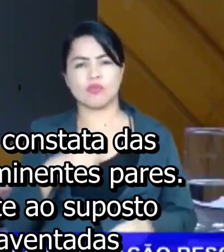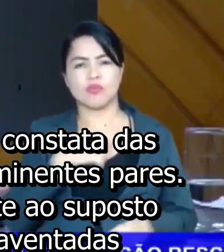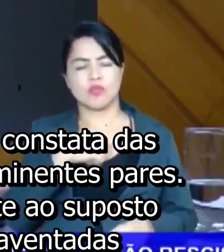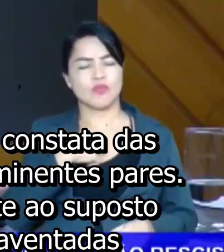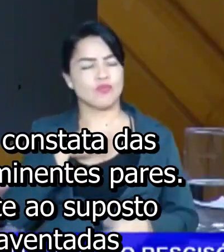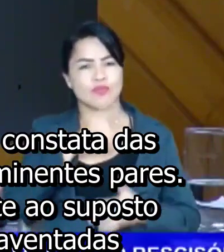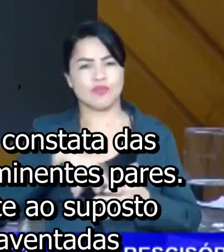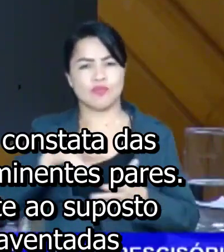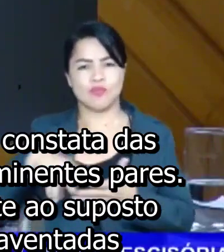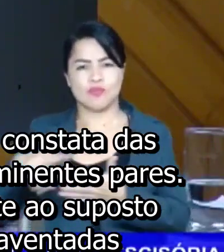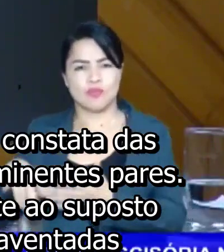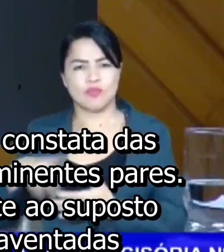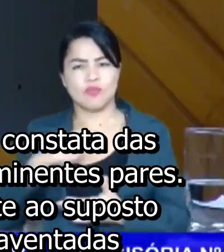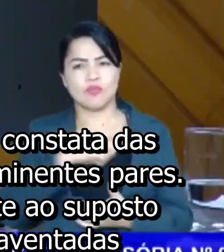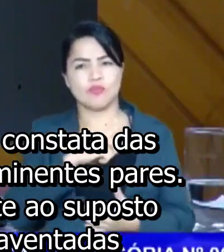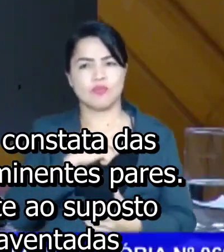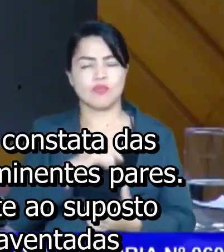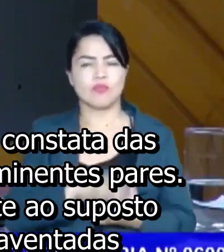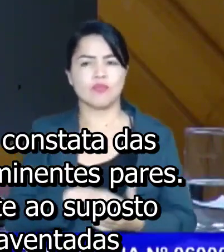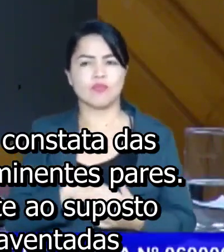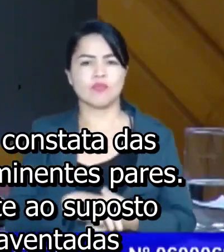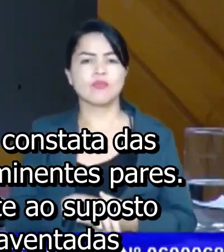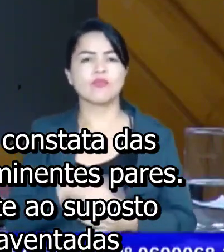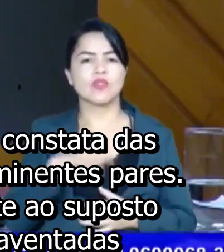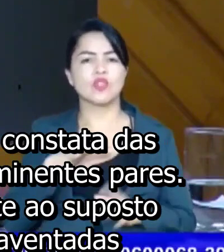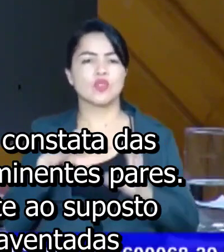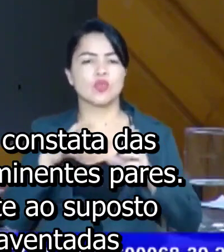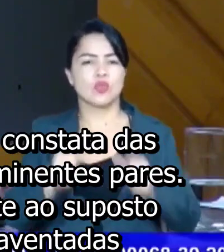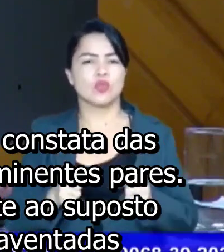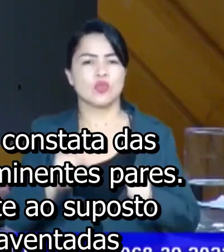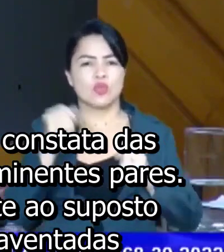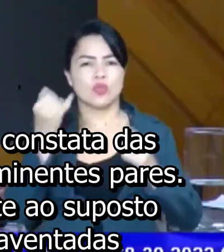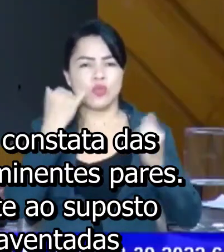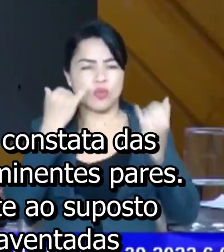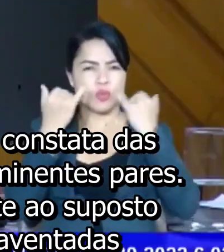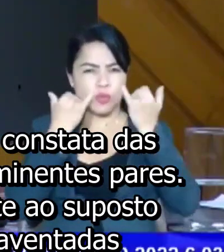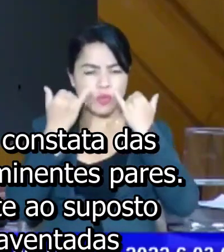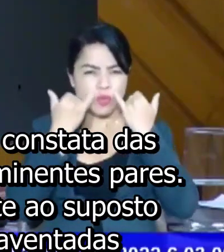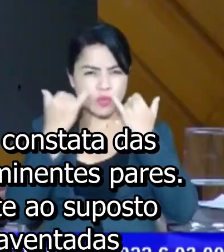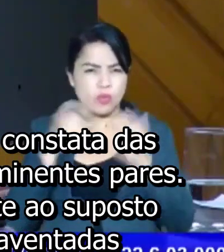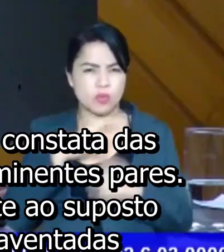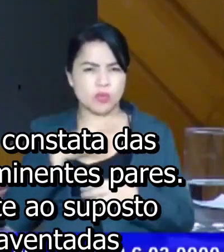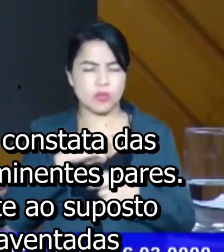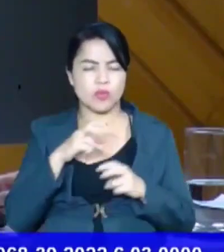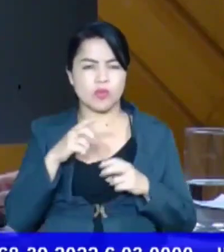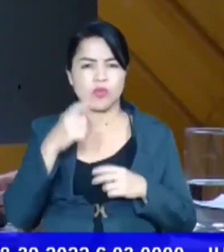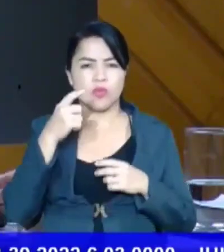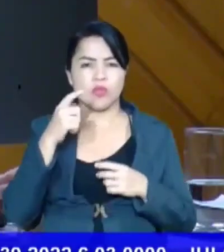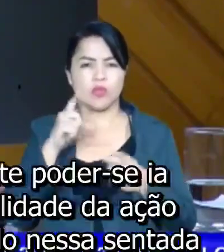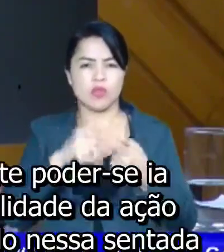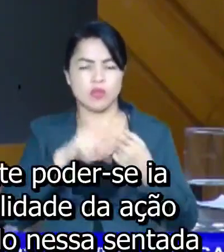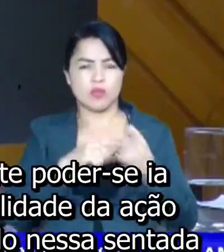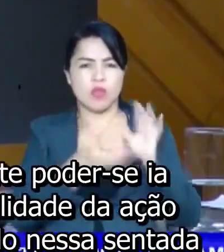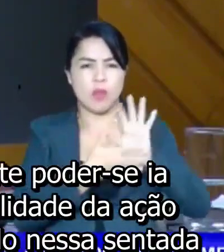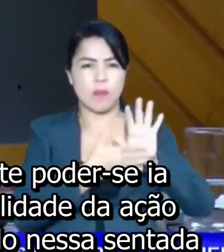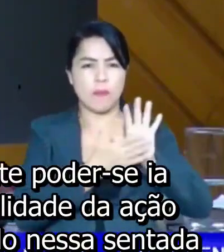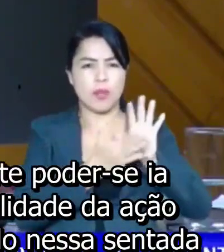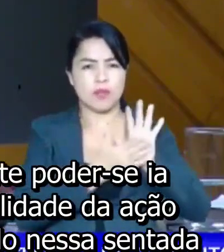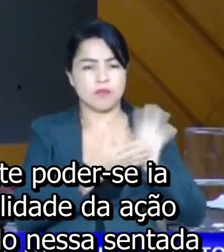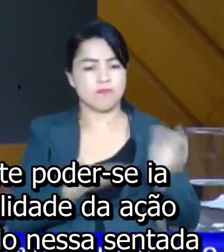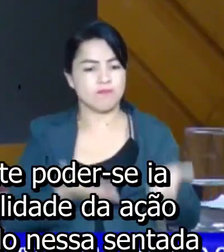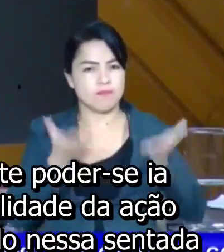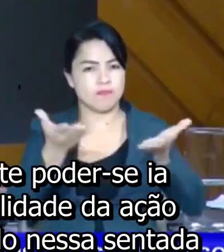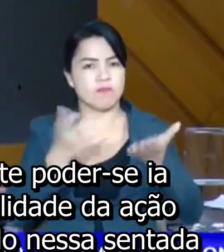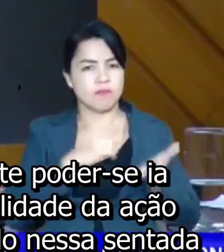leitura. Relativamente ao suposto excesso de formalismo, na apreciação das nulidades aventadas, imperioso destacar